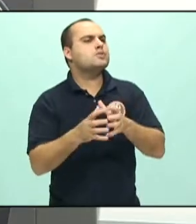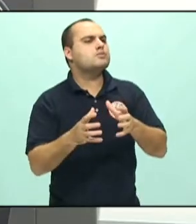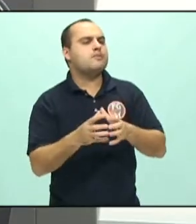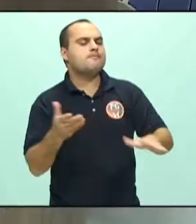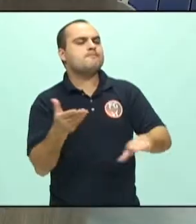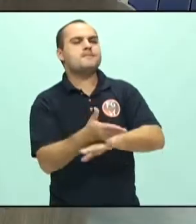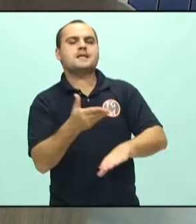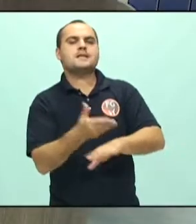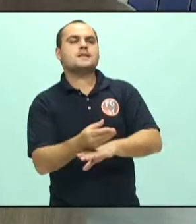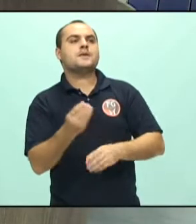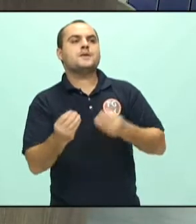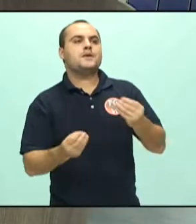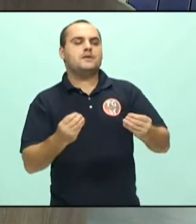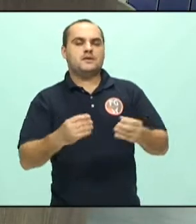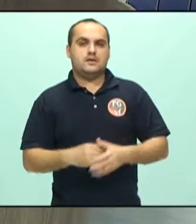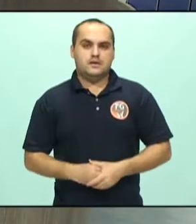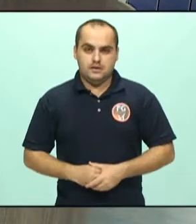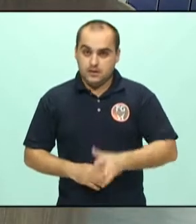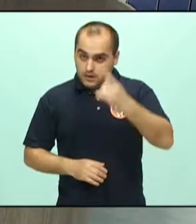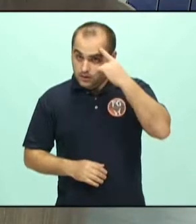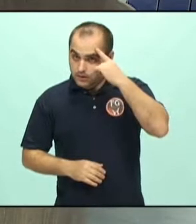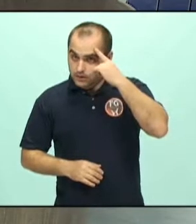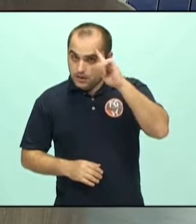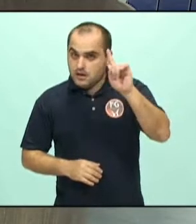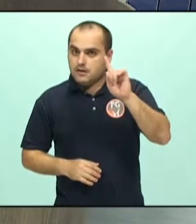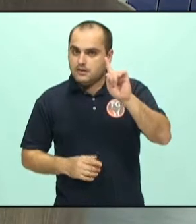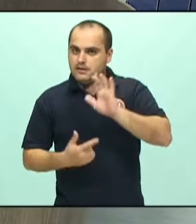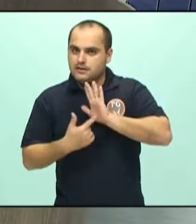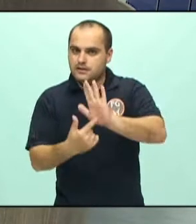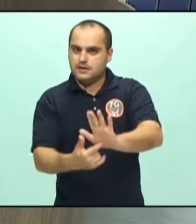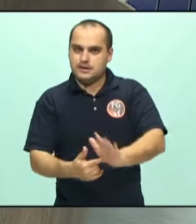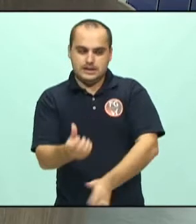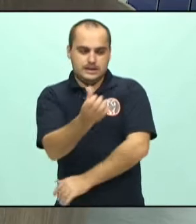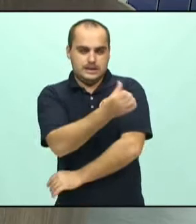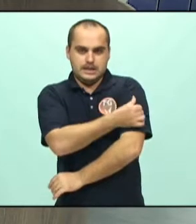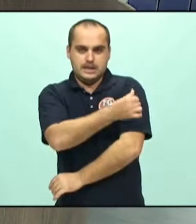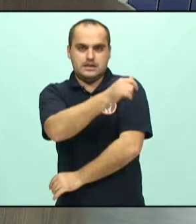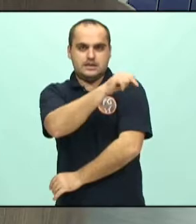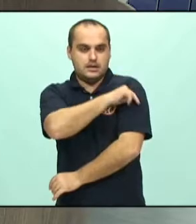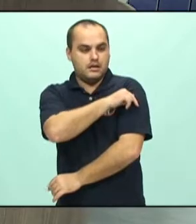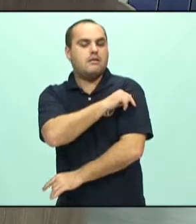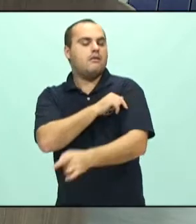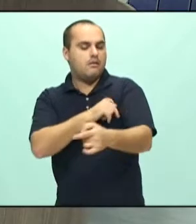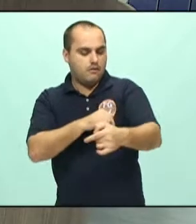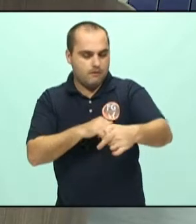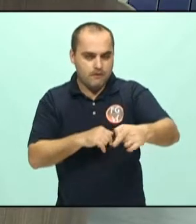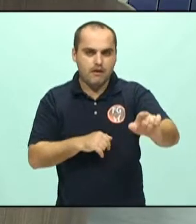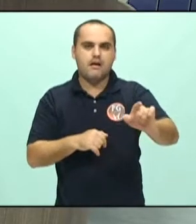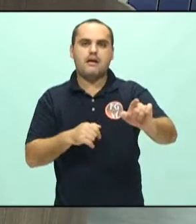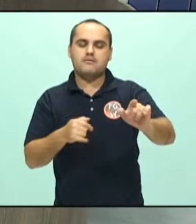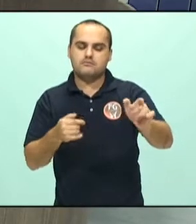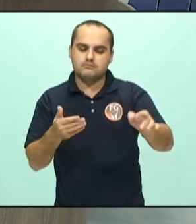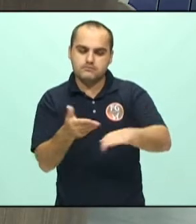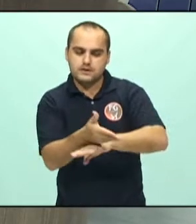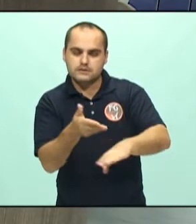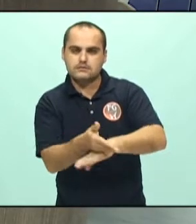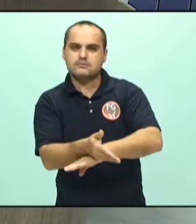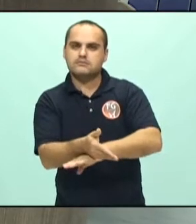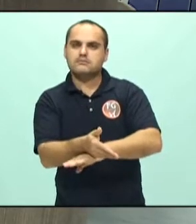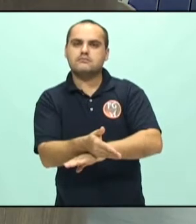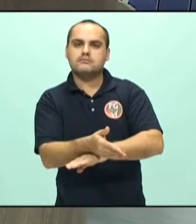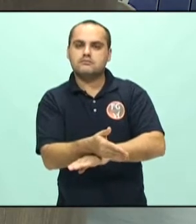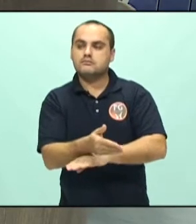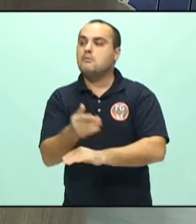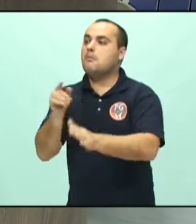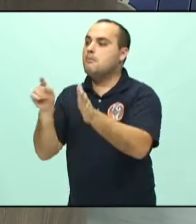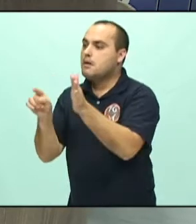no dia do seminário, 6º, 7º ano, estão lá para prestigiar o evento, estão lá para fazer perguntas para os alunos do 8º e 9º,